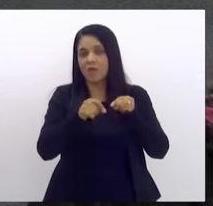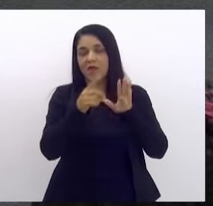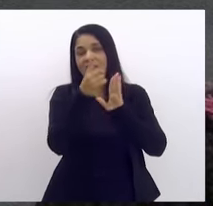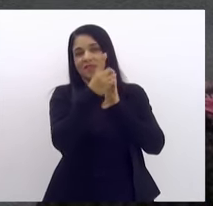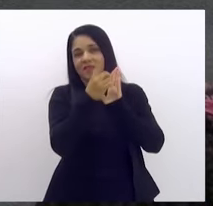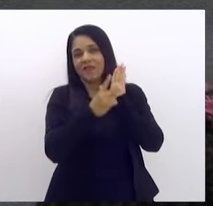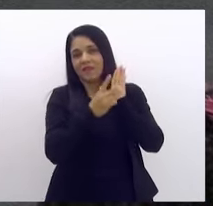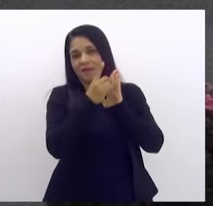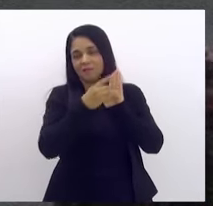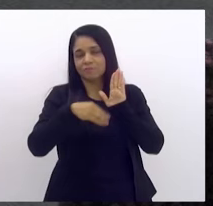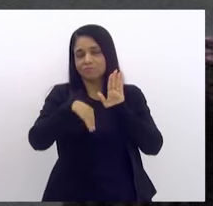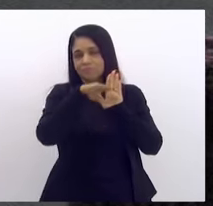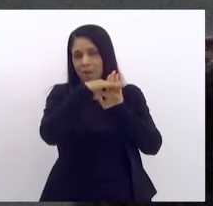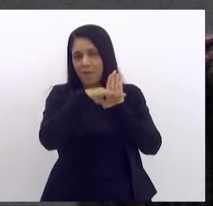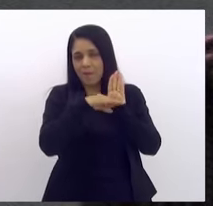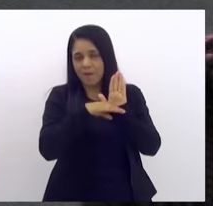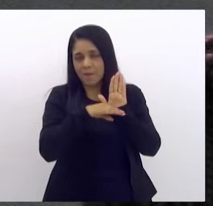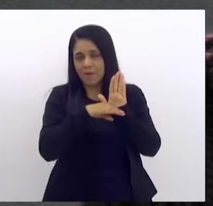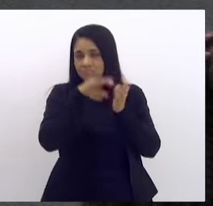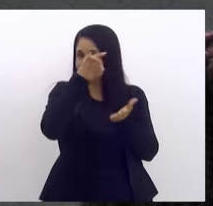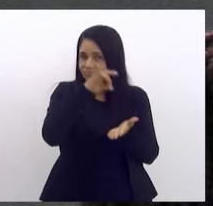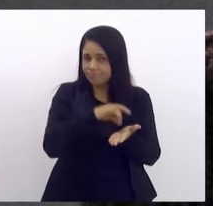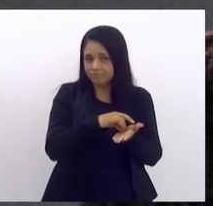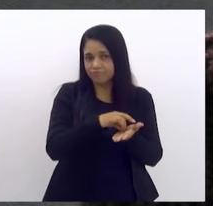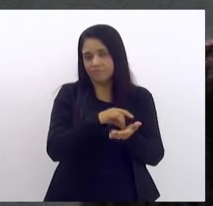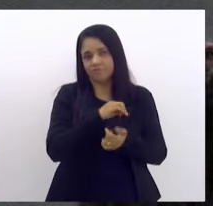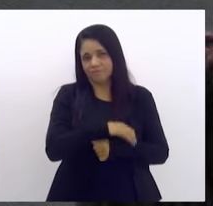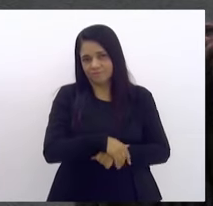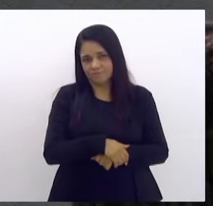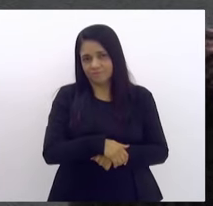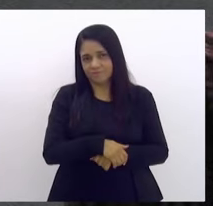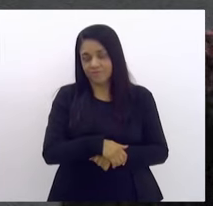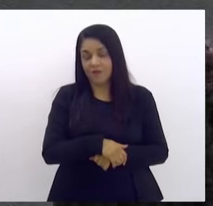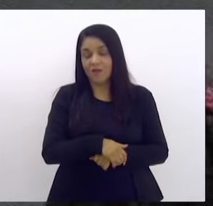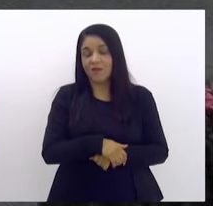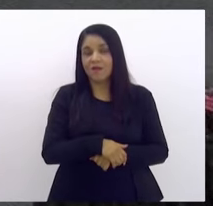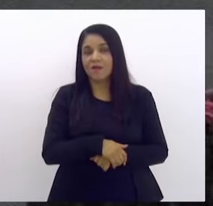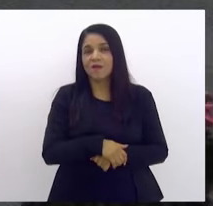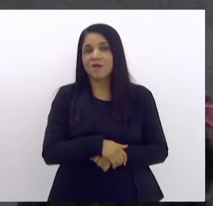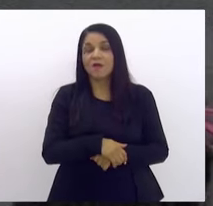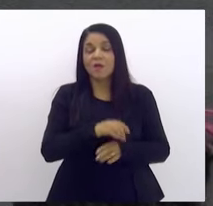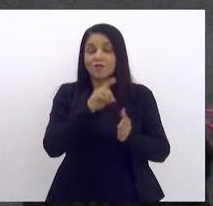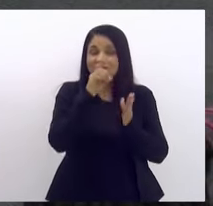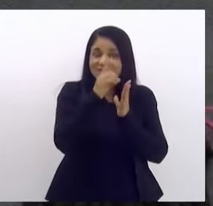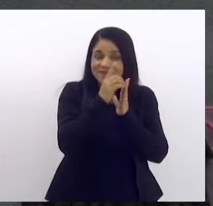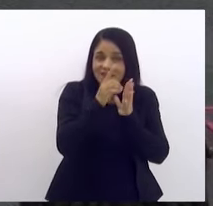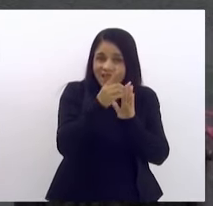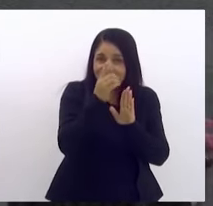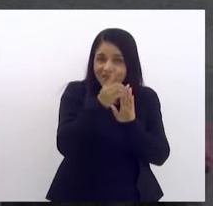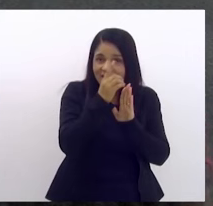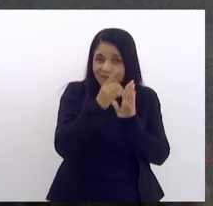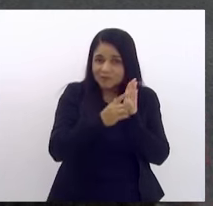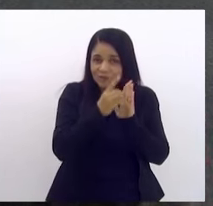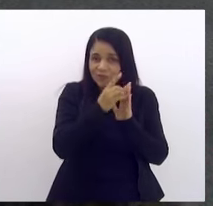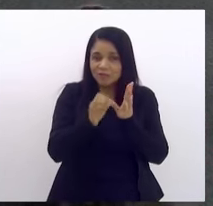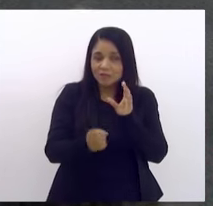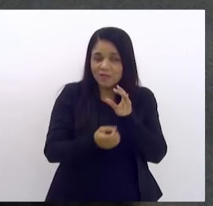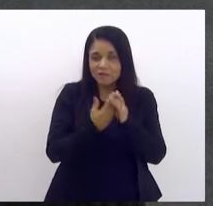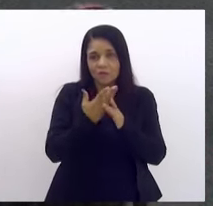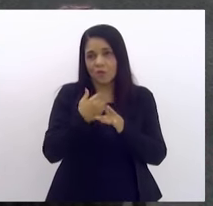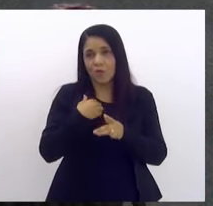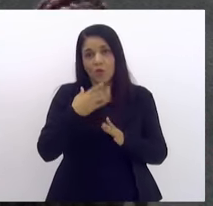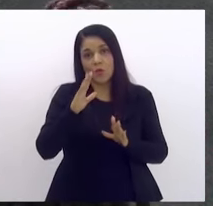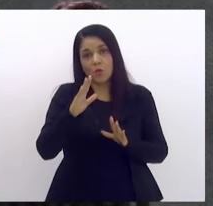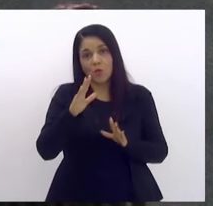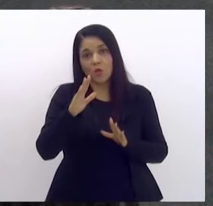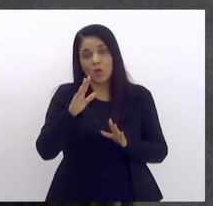decretos originários. Não é um decreto estranho ao projeto, é o decreto de criação. Eu estou dizendo nesse sentido, eu não estou criando óbvio, porque eu